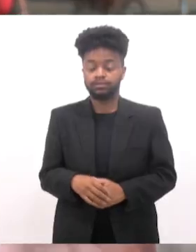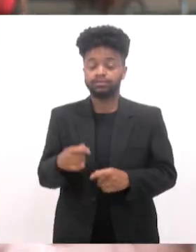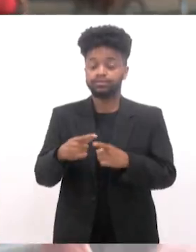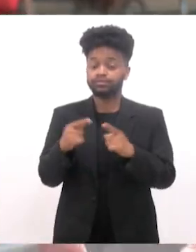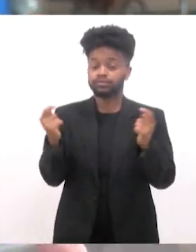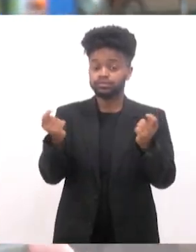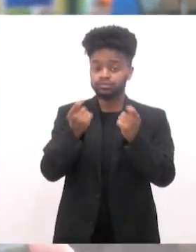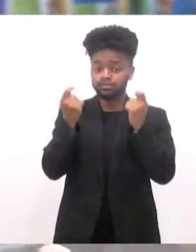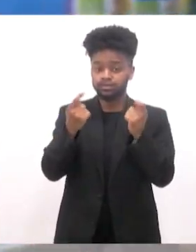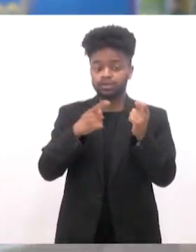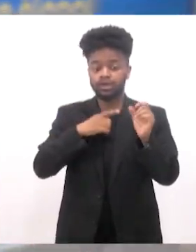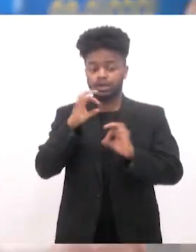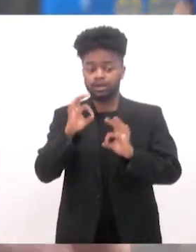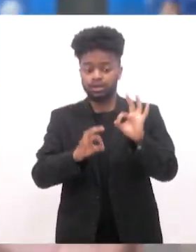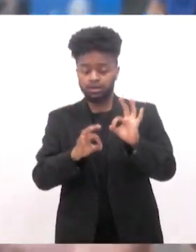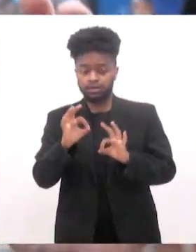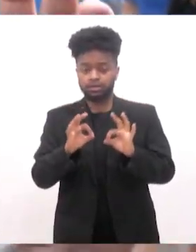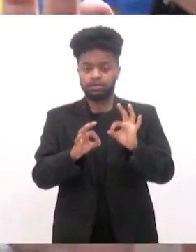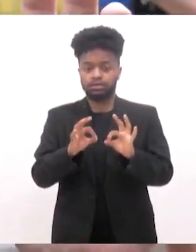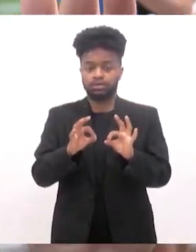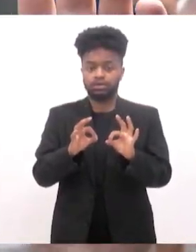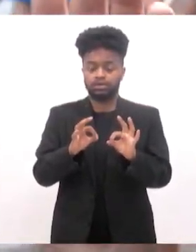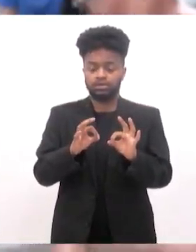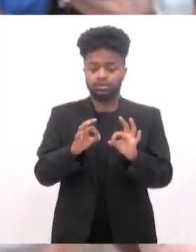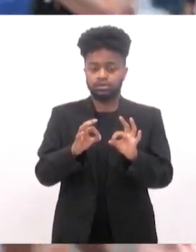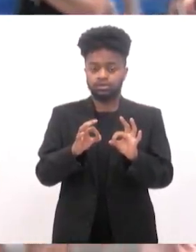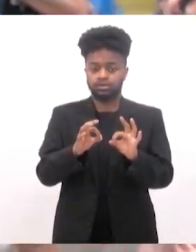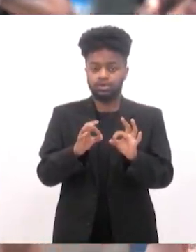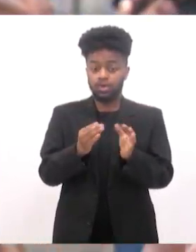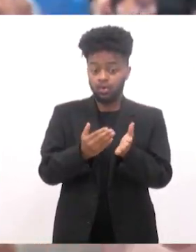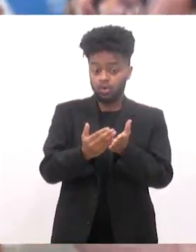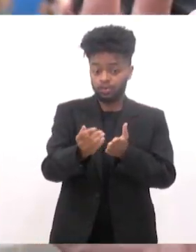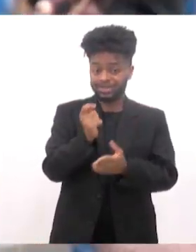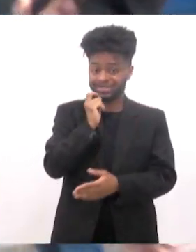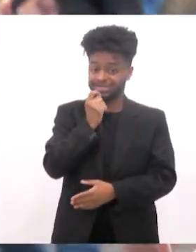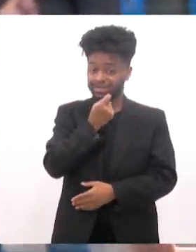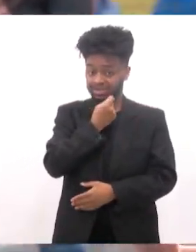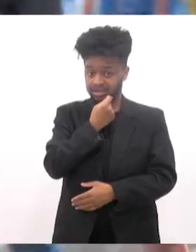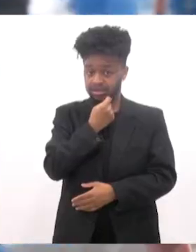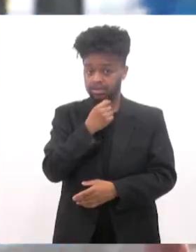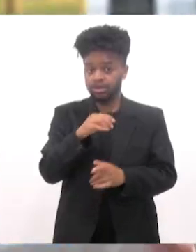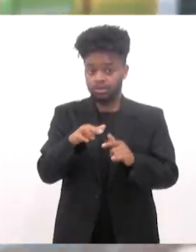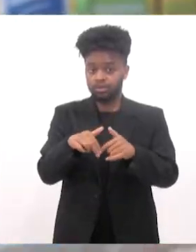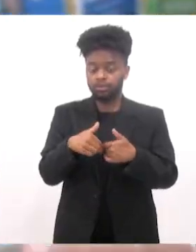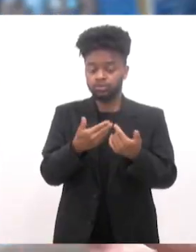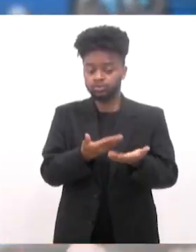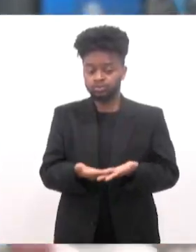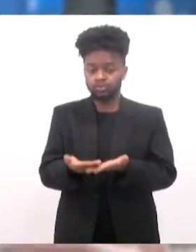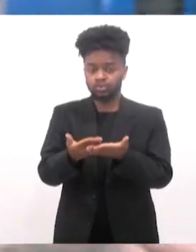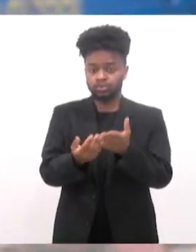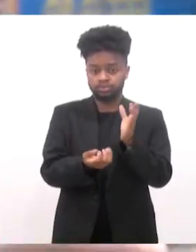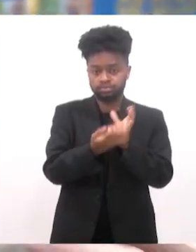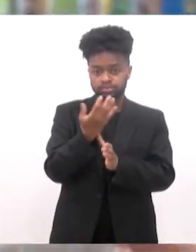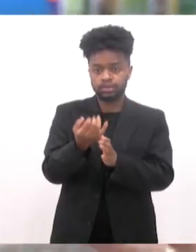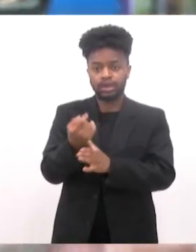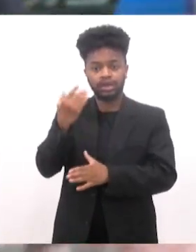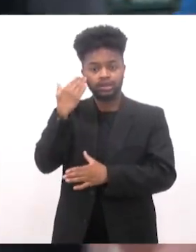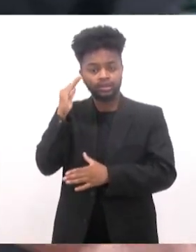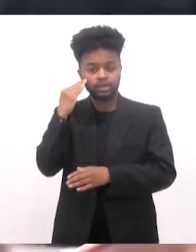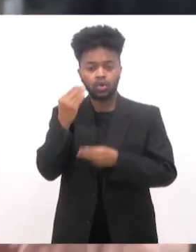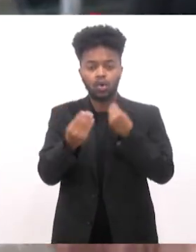ele construiu um formato que se iniciou em setembro com um laboratório de criação, entendendo essa necessidade